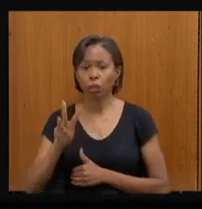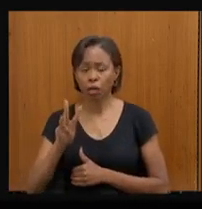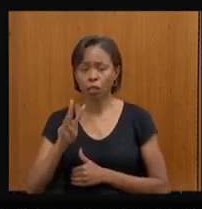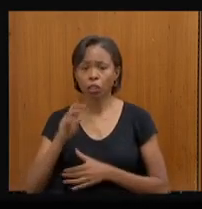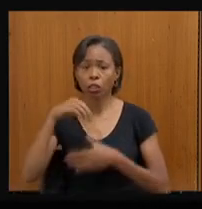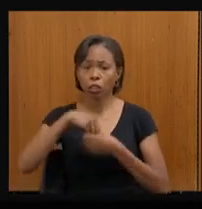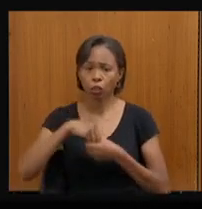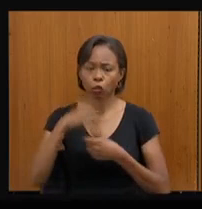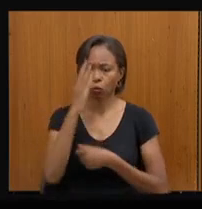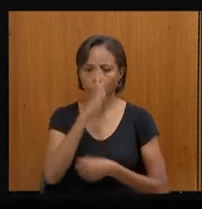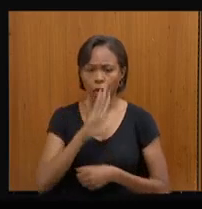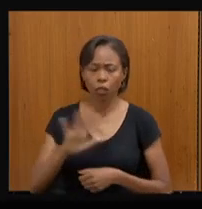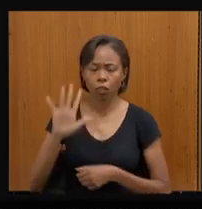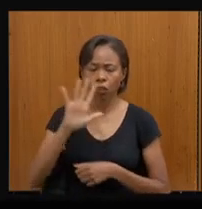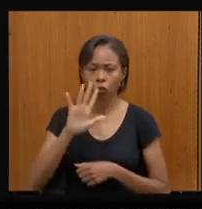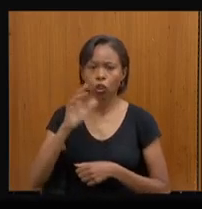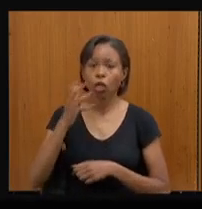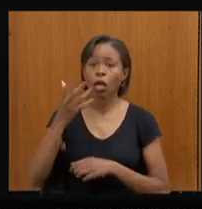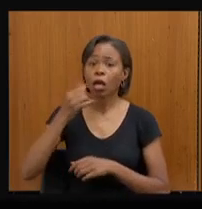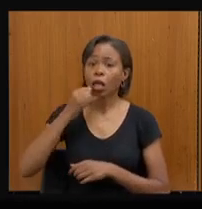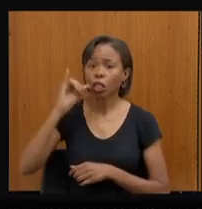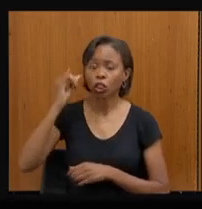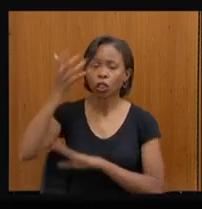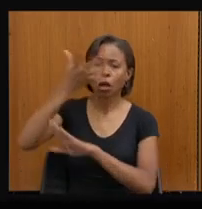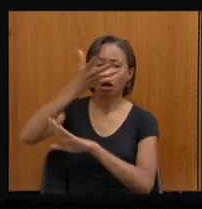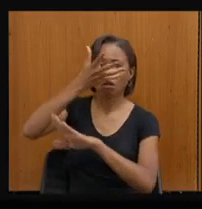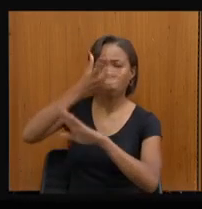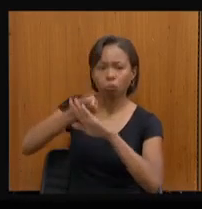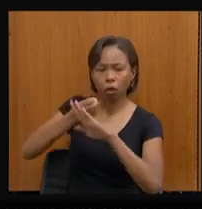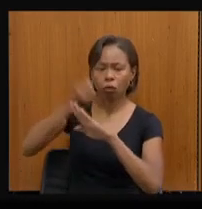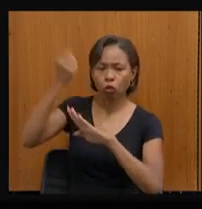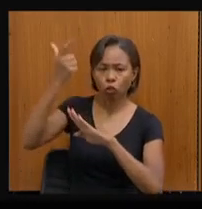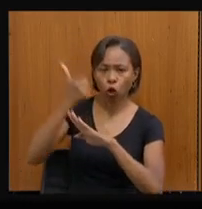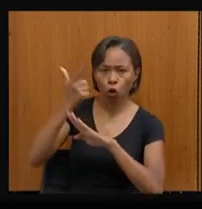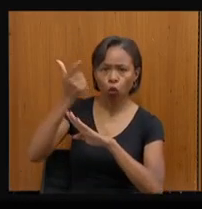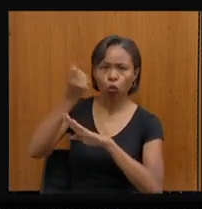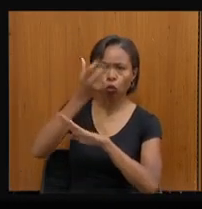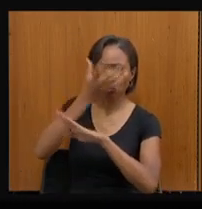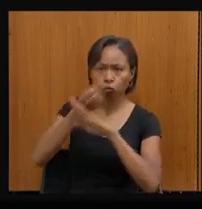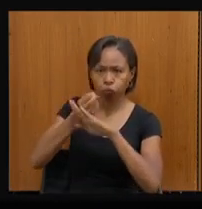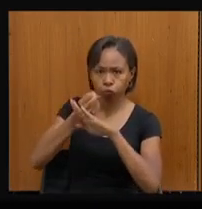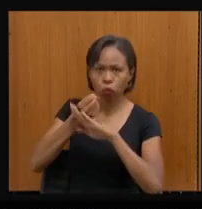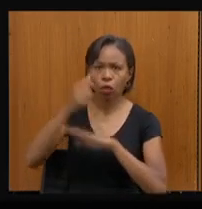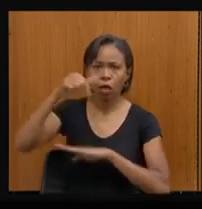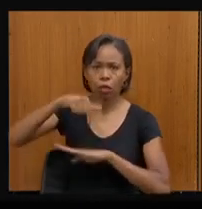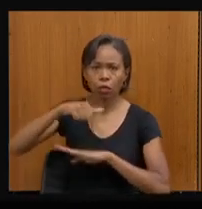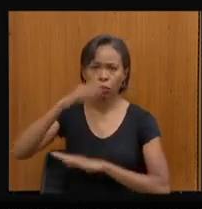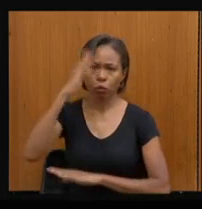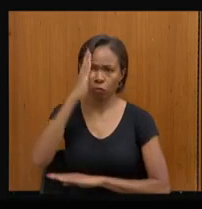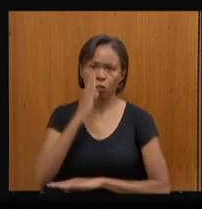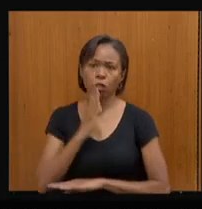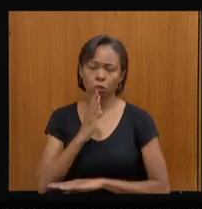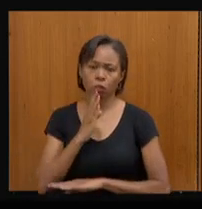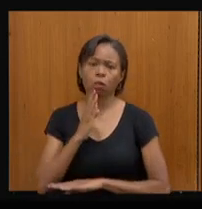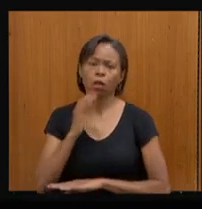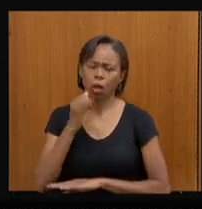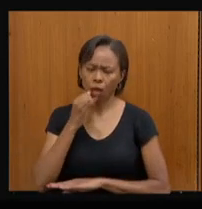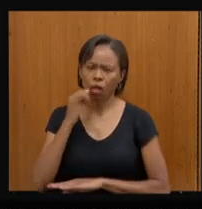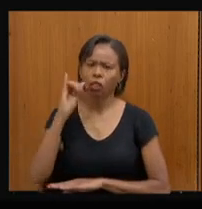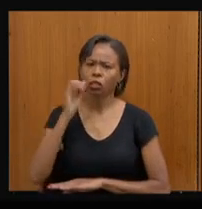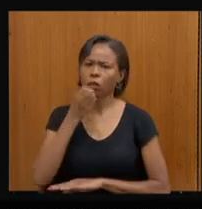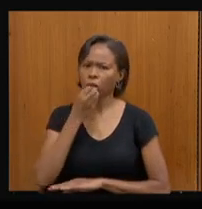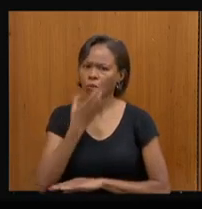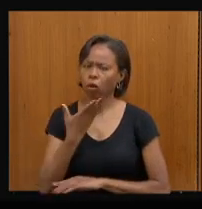no Brasil de energia solar fotovoltaica e com certeza é é uma fonte que contribuirá muito para